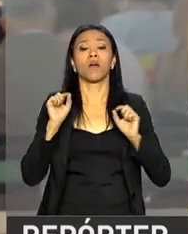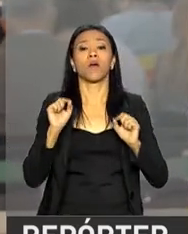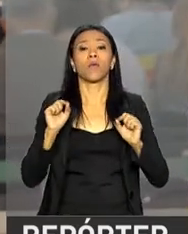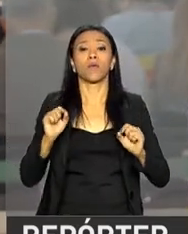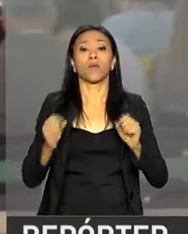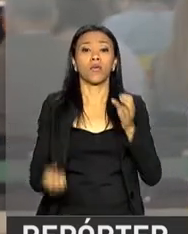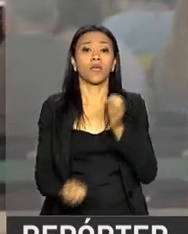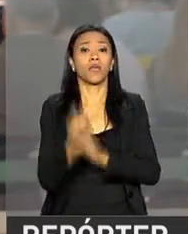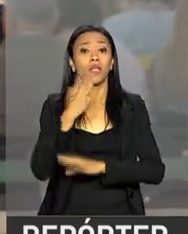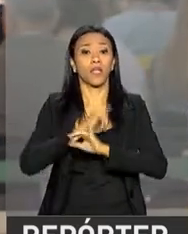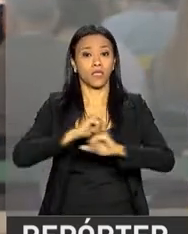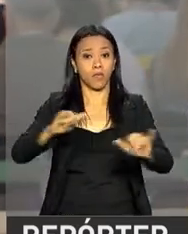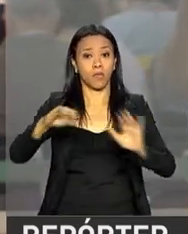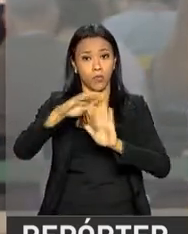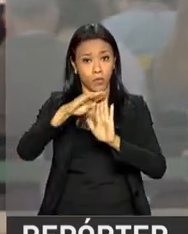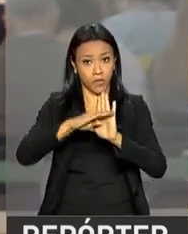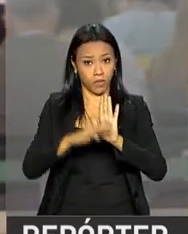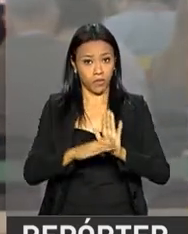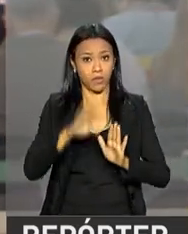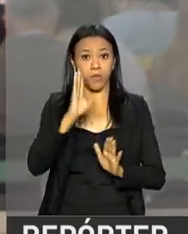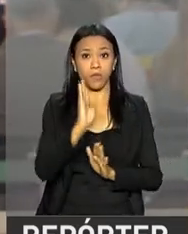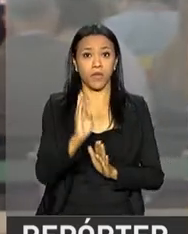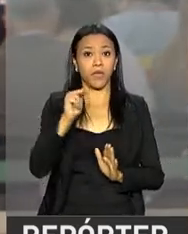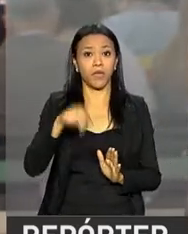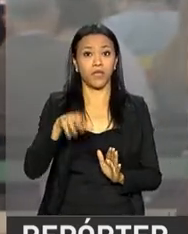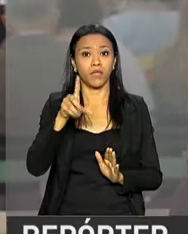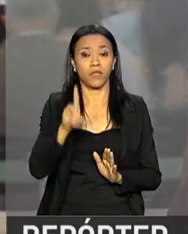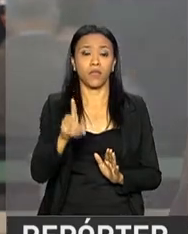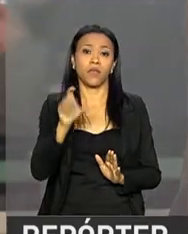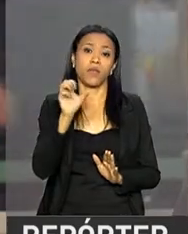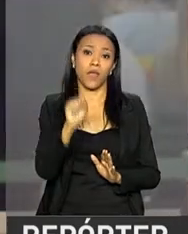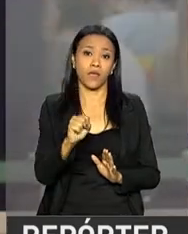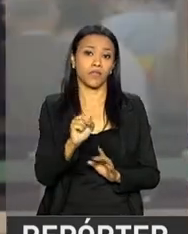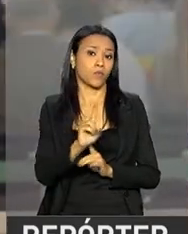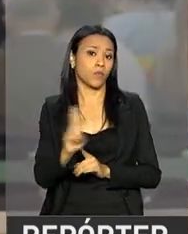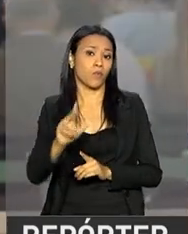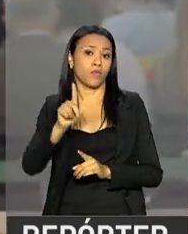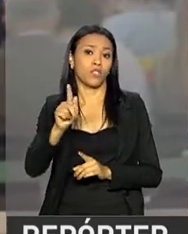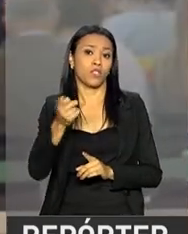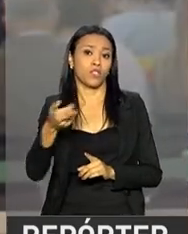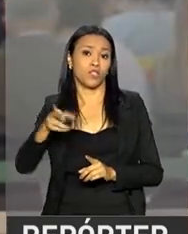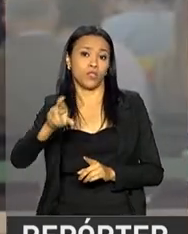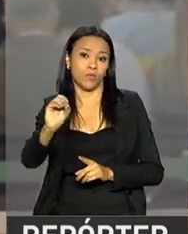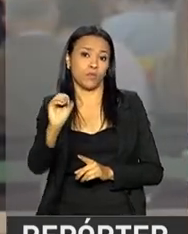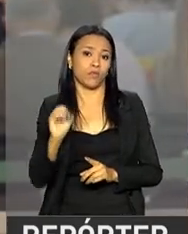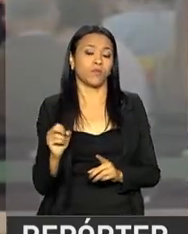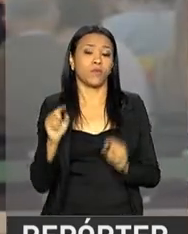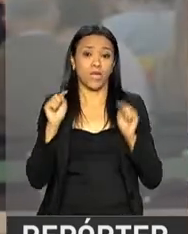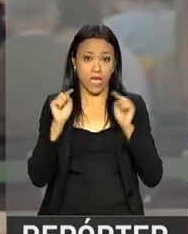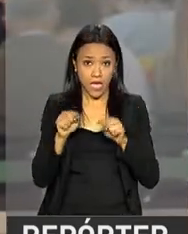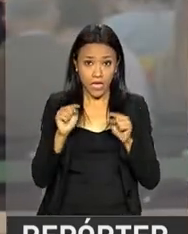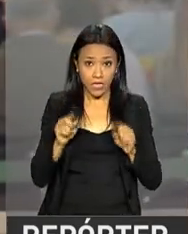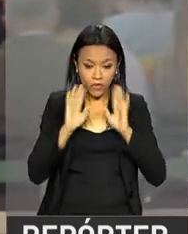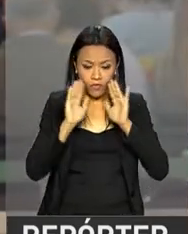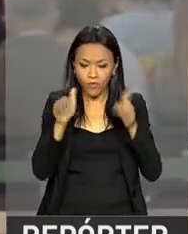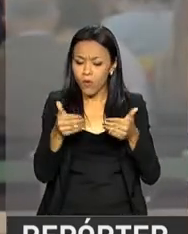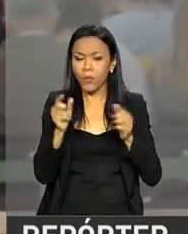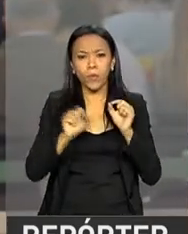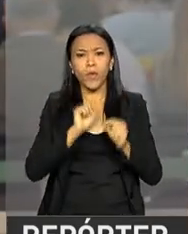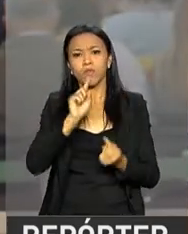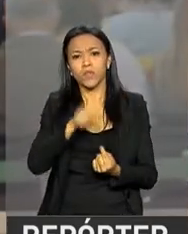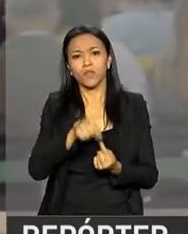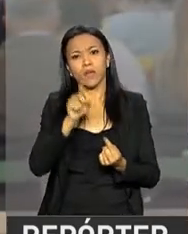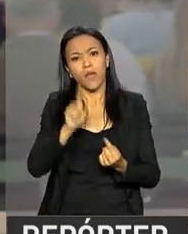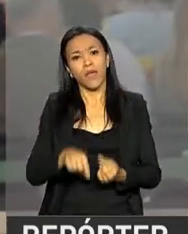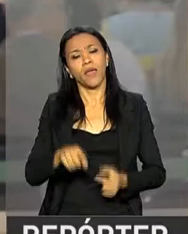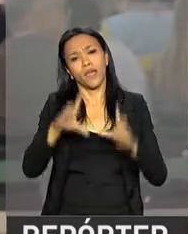do programa BNDES Giro. Vai começar daqui a pouco. Bom, o foco do programa BNDES Giro é simplificar